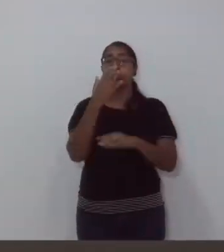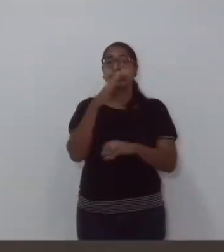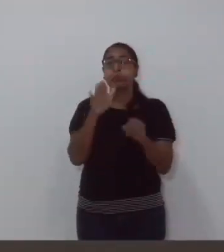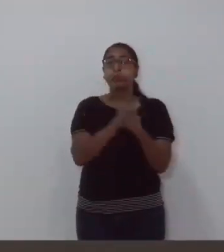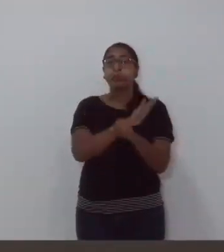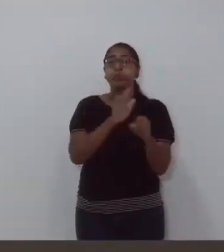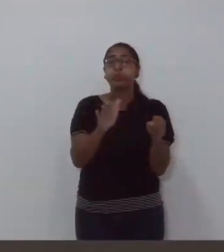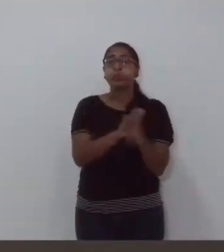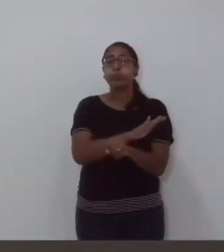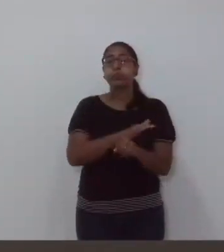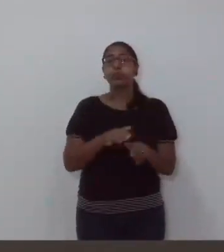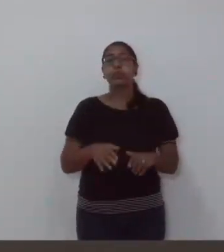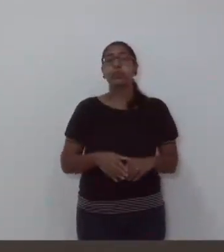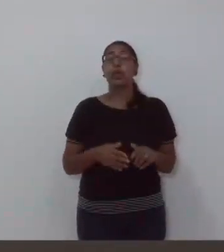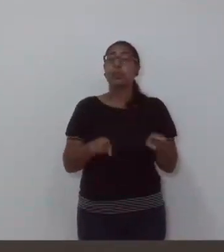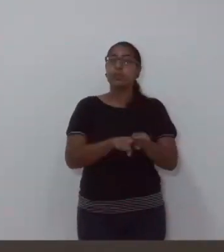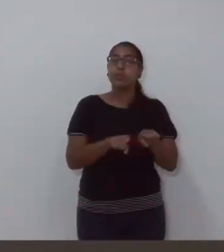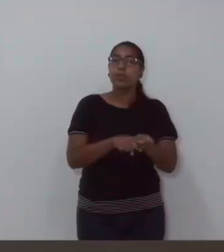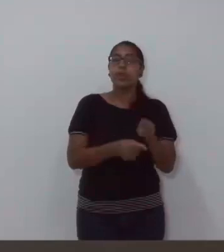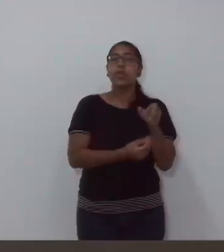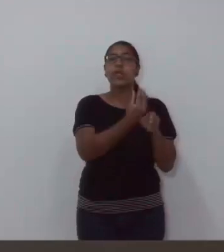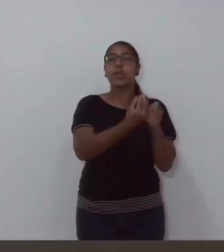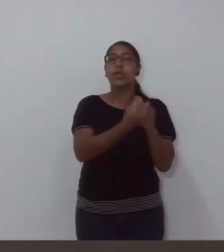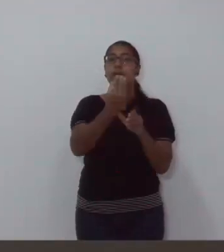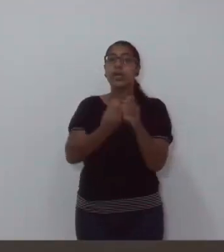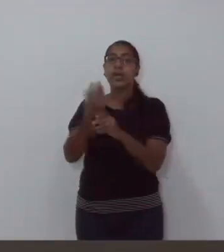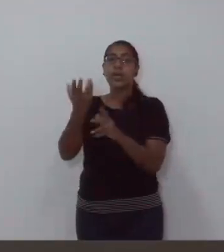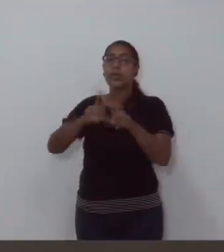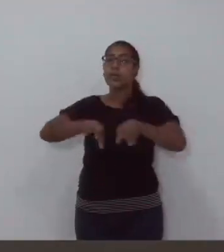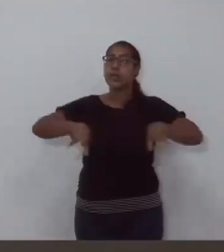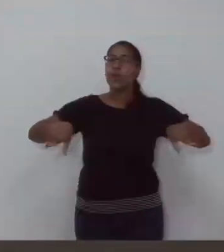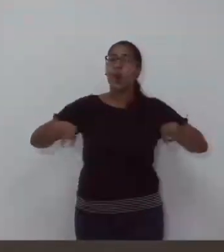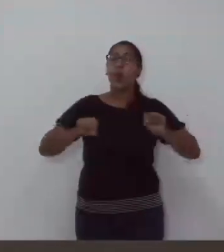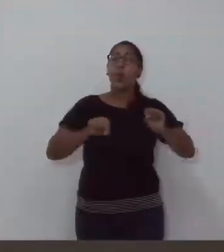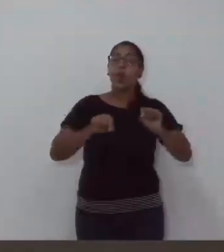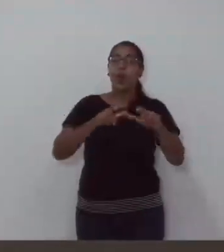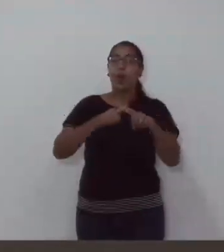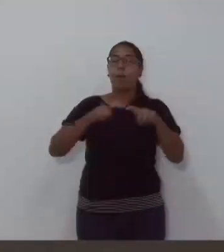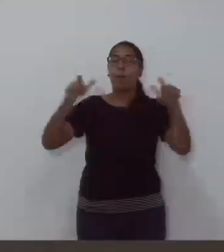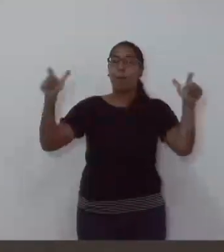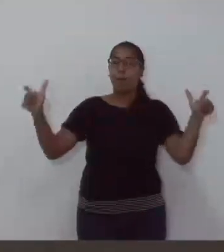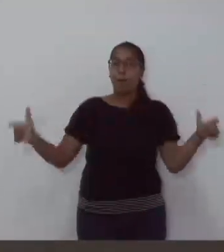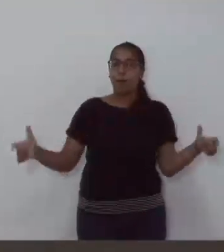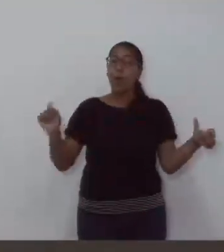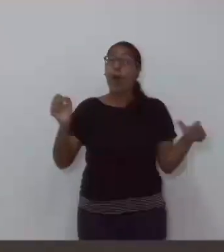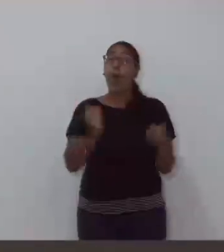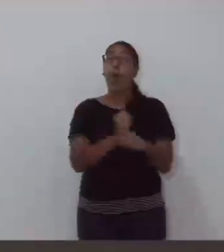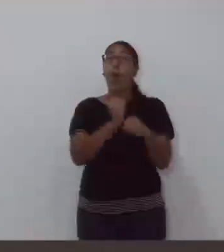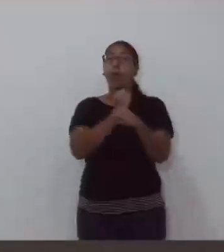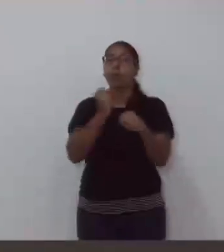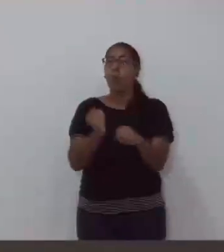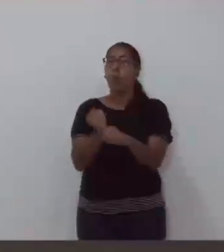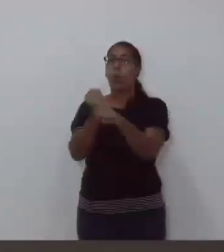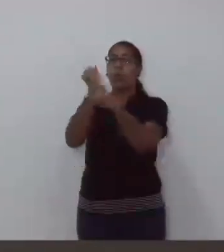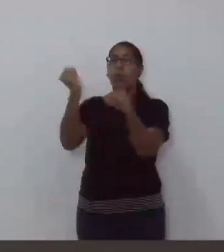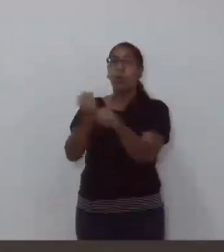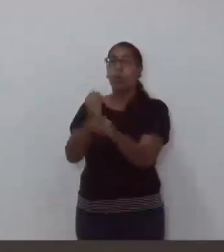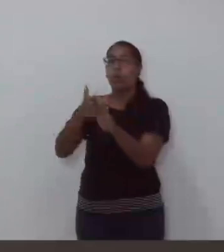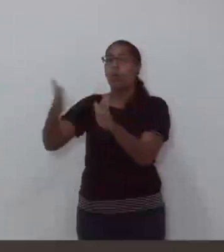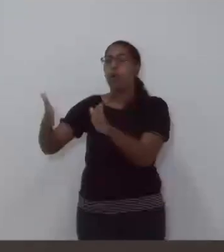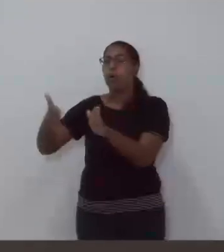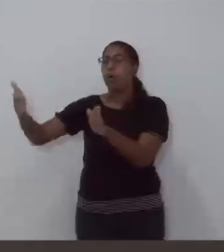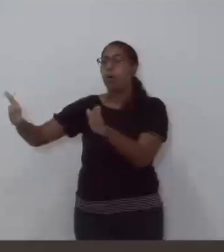que foram criados vários, aumentado o espaço, construções irregulares,